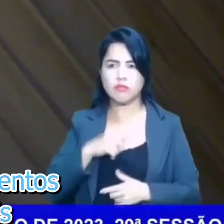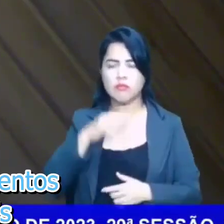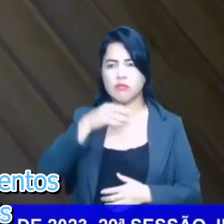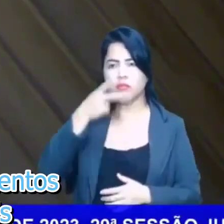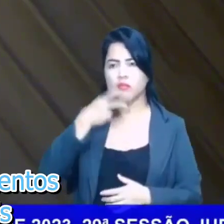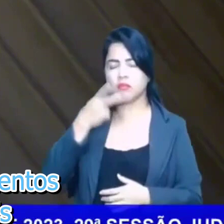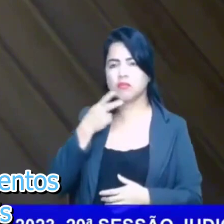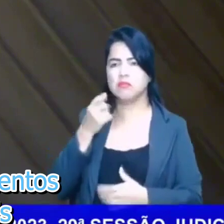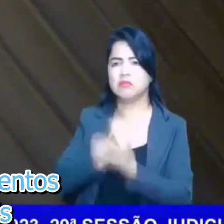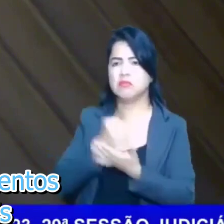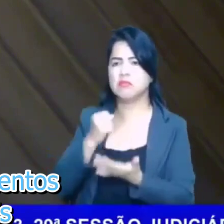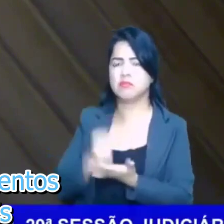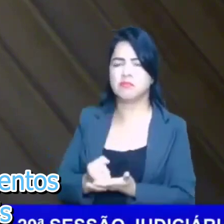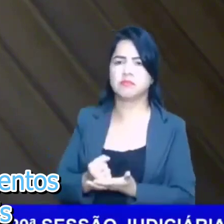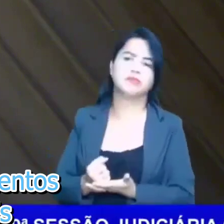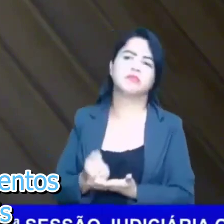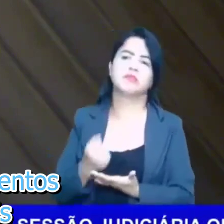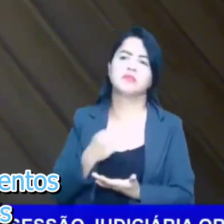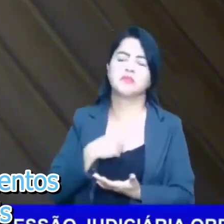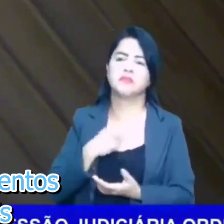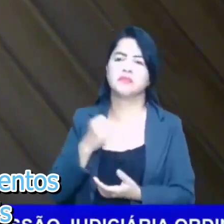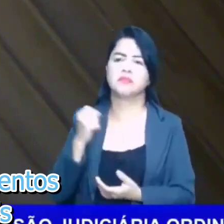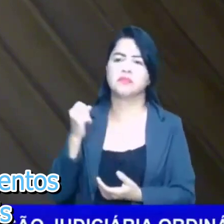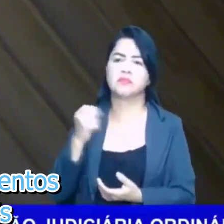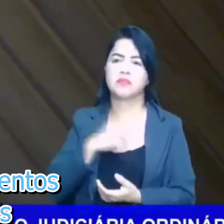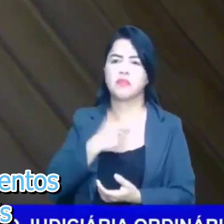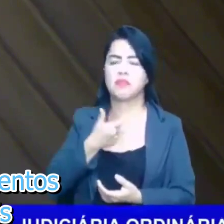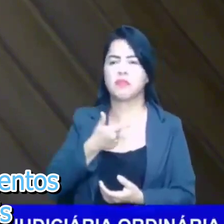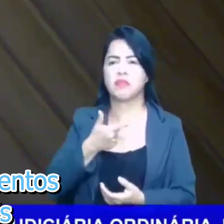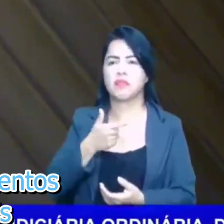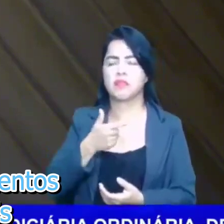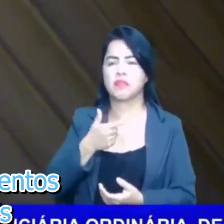de uma contratação de aplicativo com gasto de